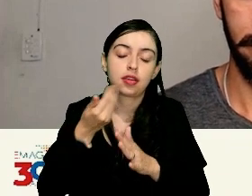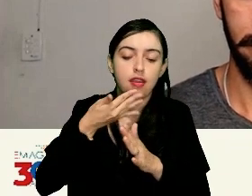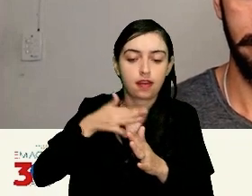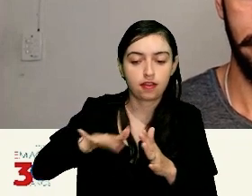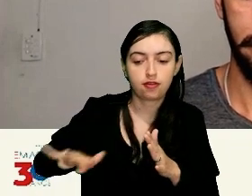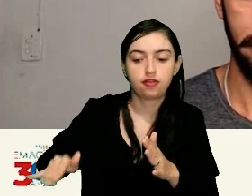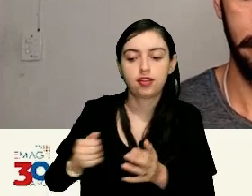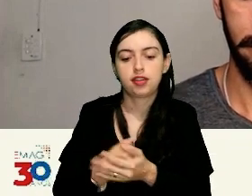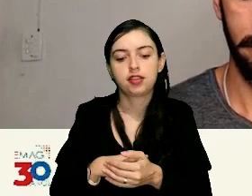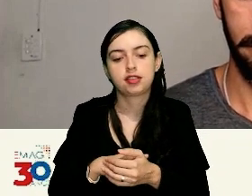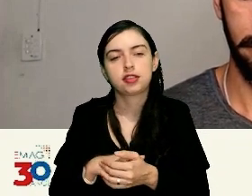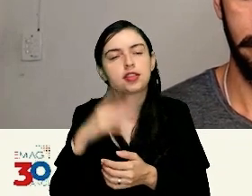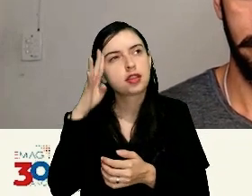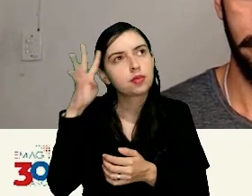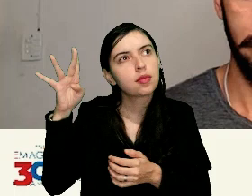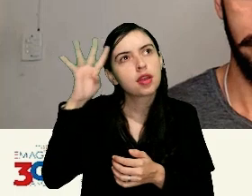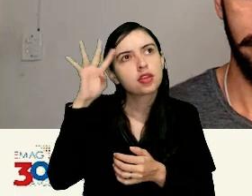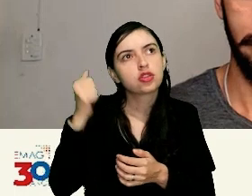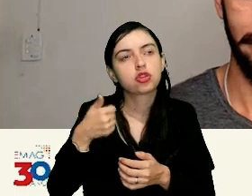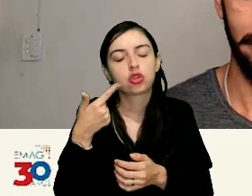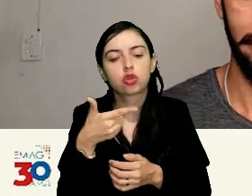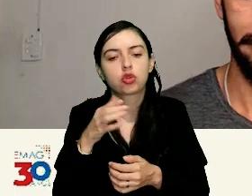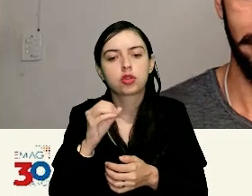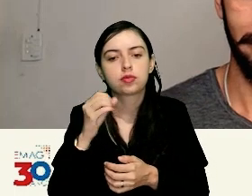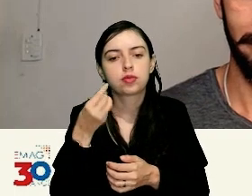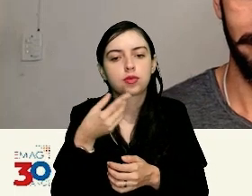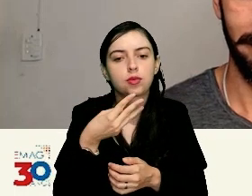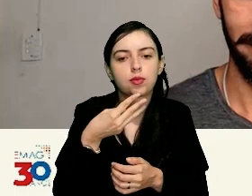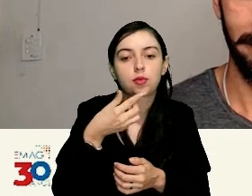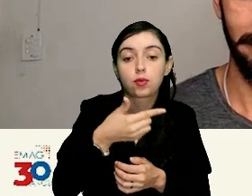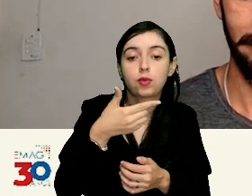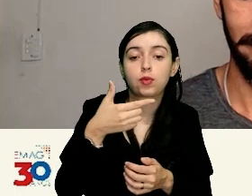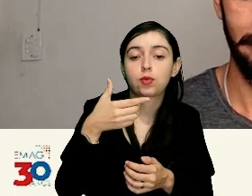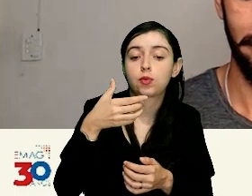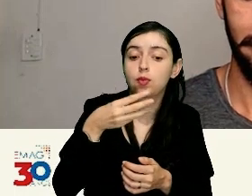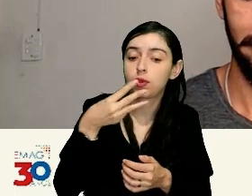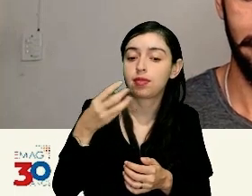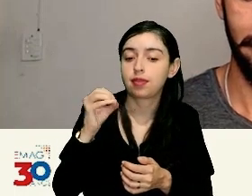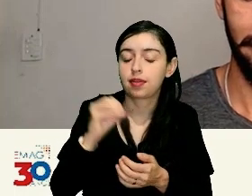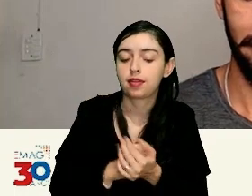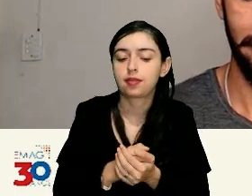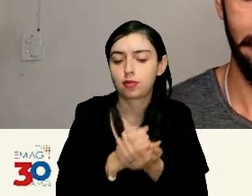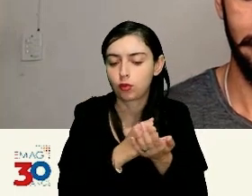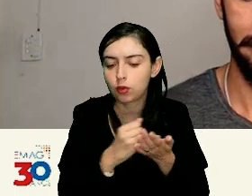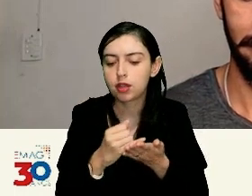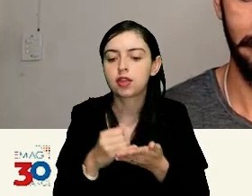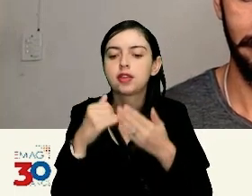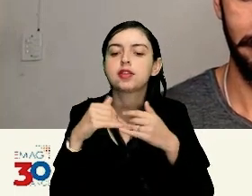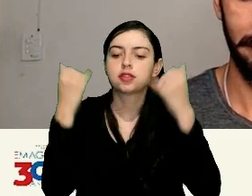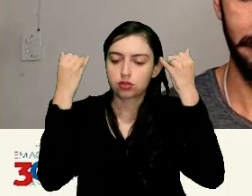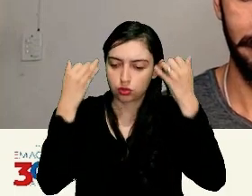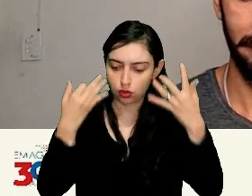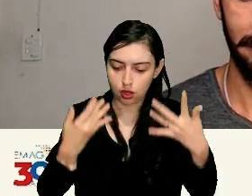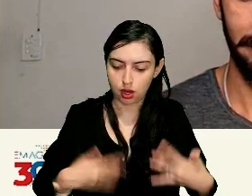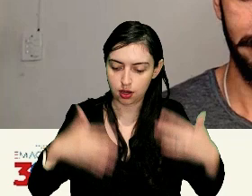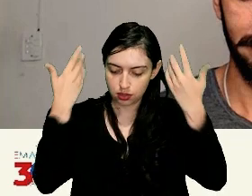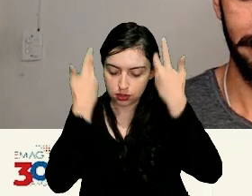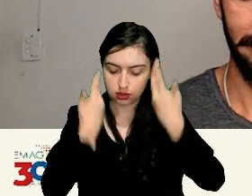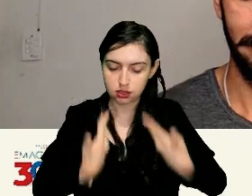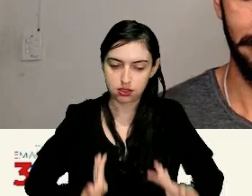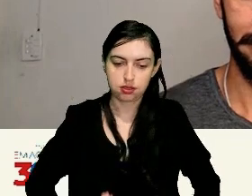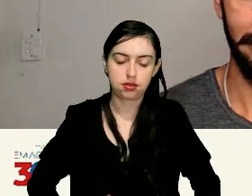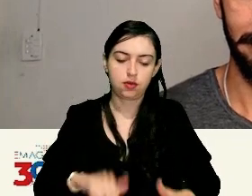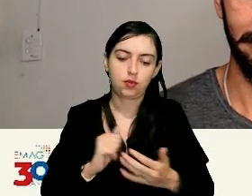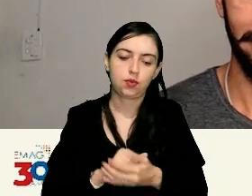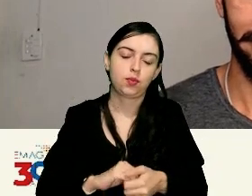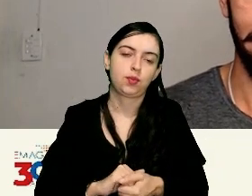2030. Leandro, passo a palavra a você, peço que inicie fazendo essa audiodescrição. Bom